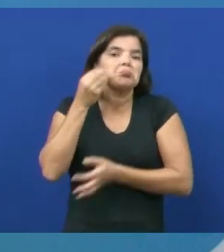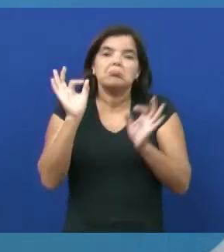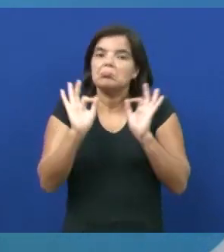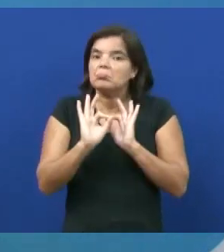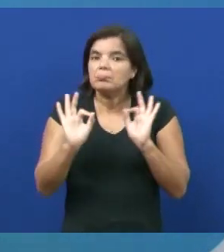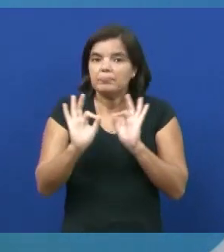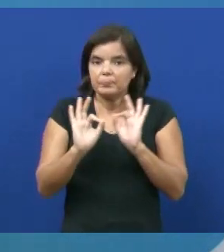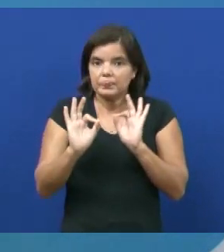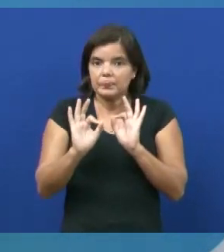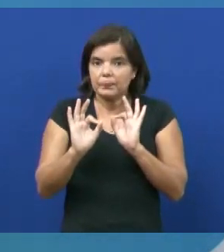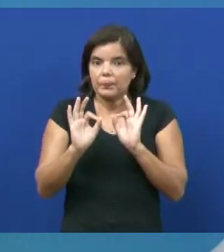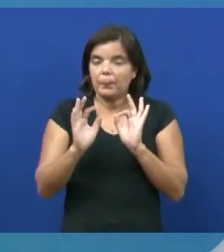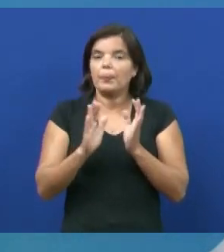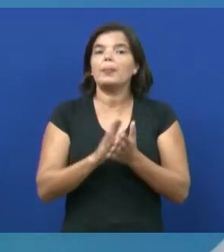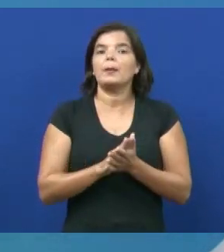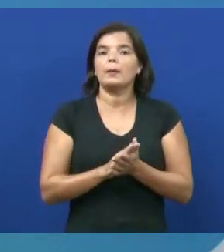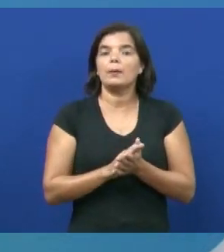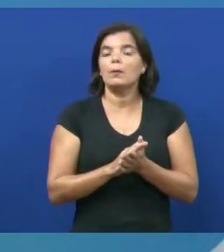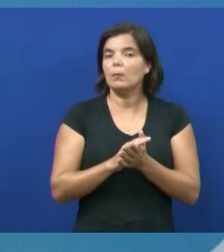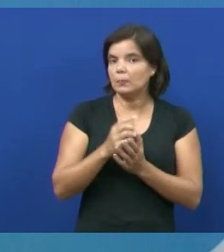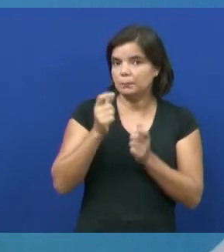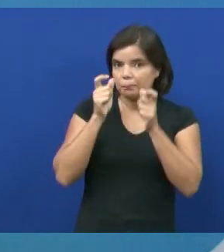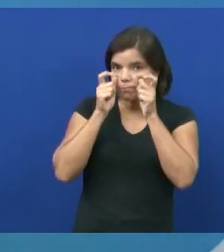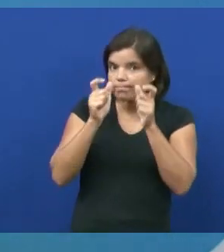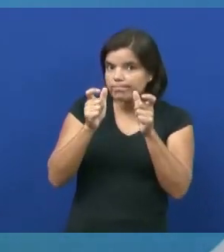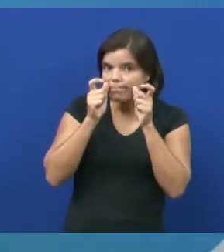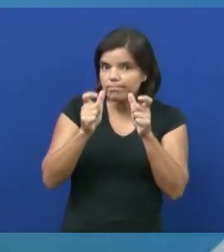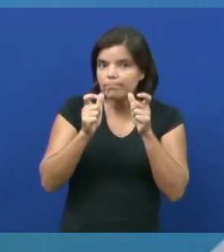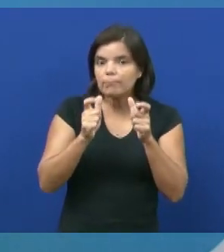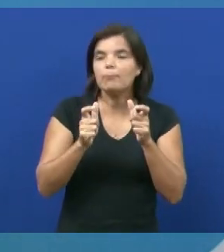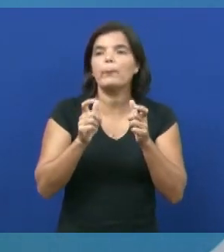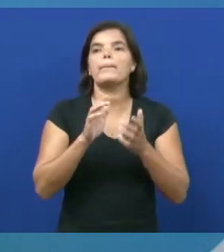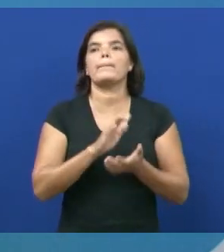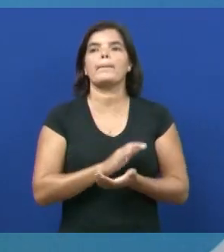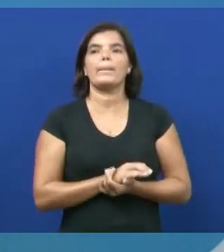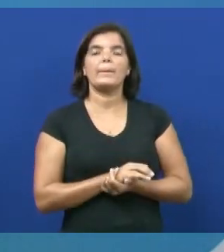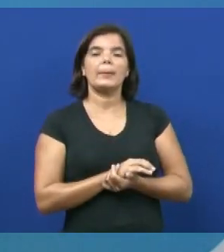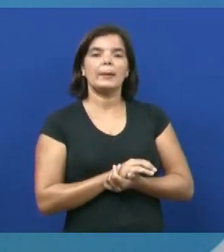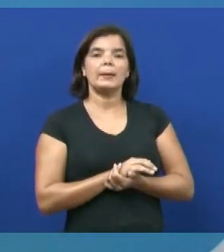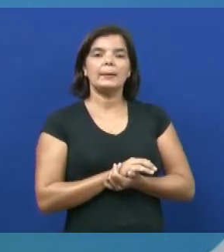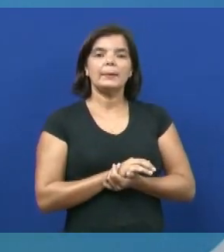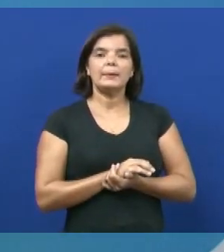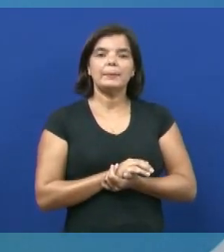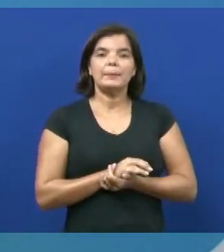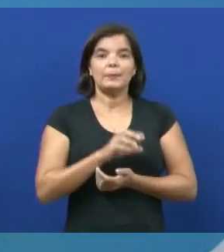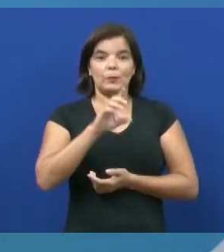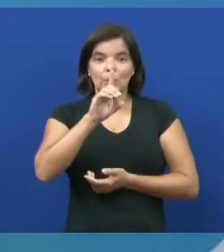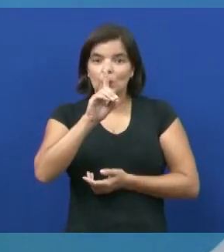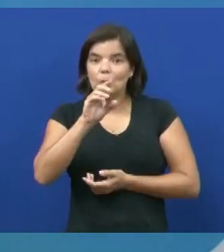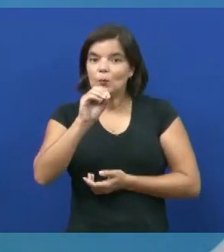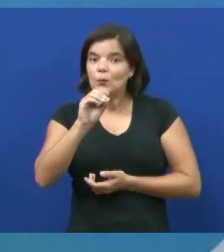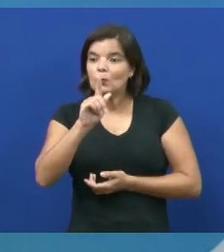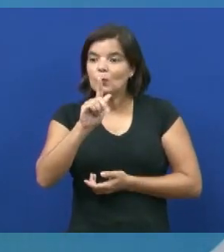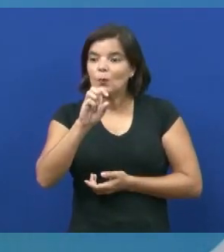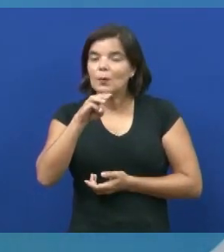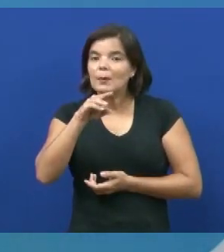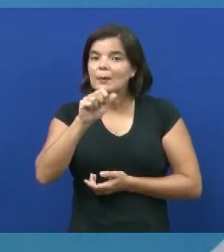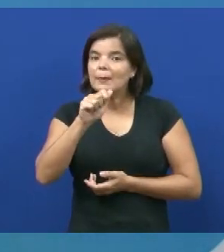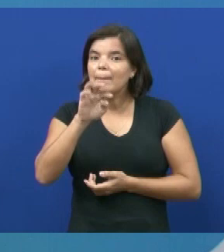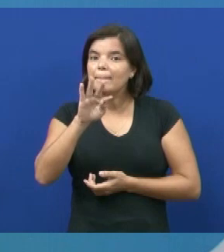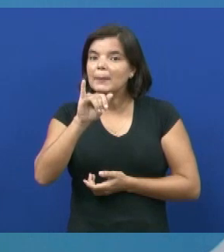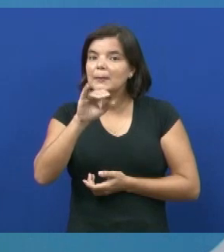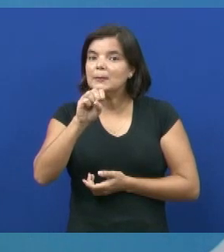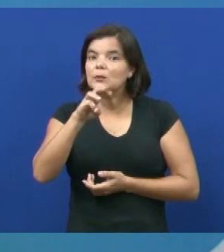experiência. Olhe para mim aqui, aluno, preste bem atenção. O dogmatismo é um tipo